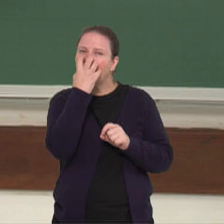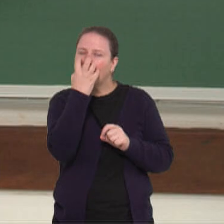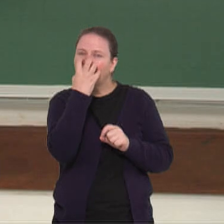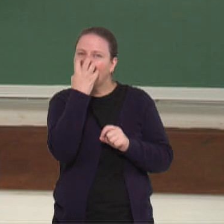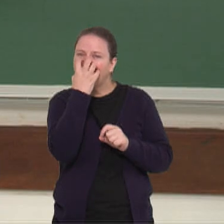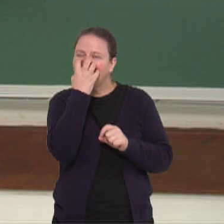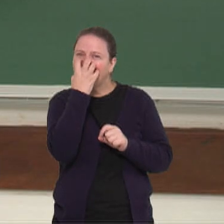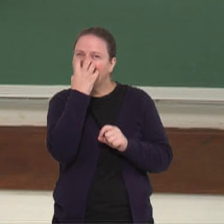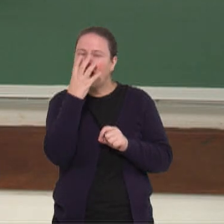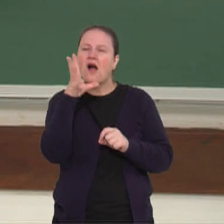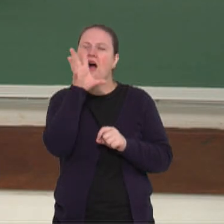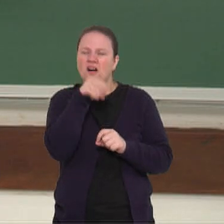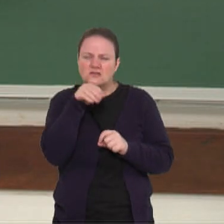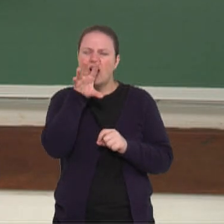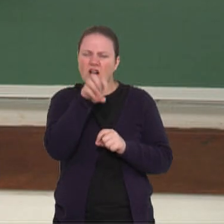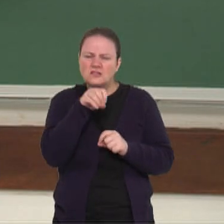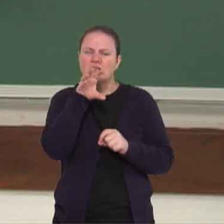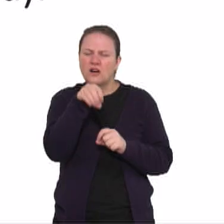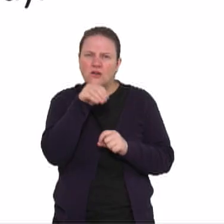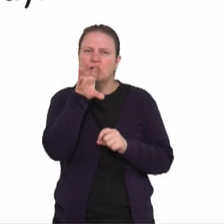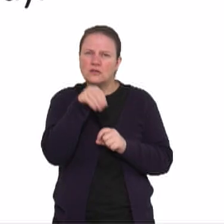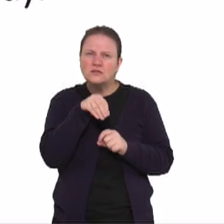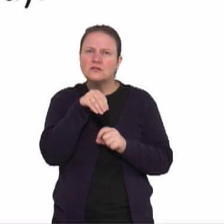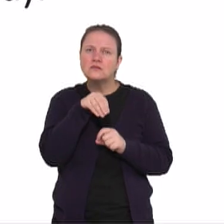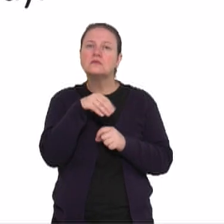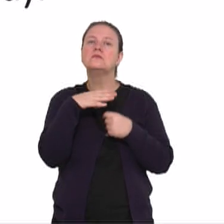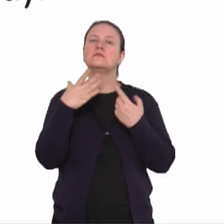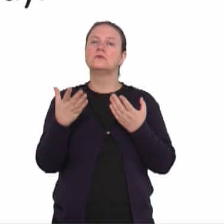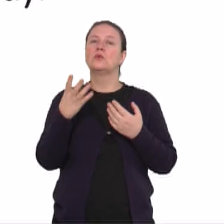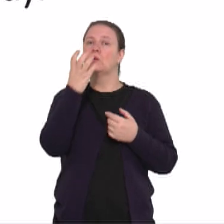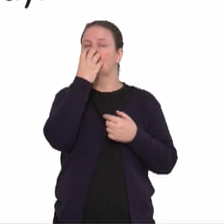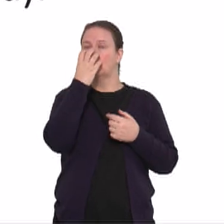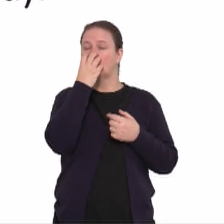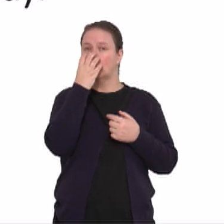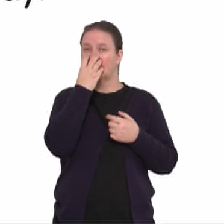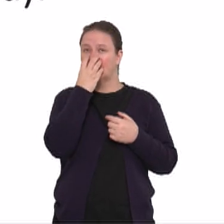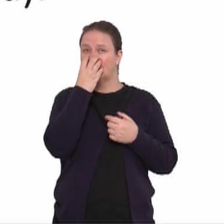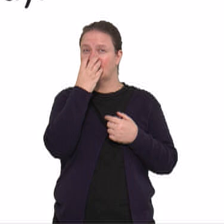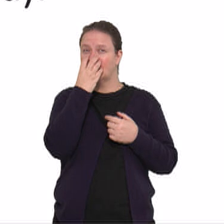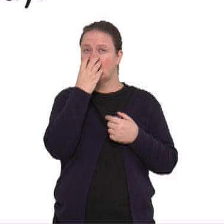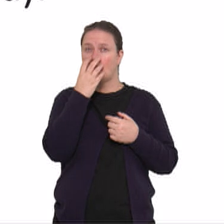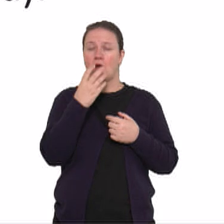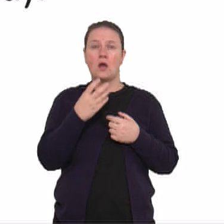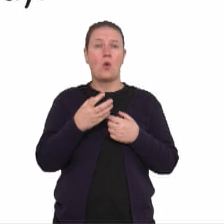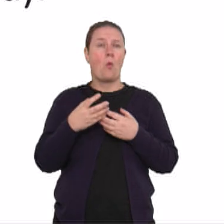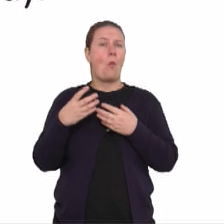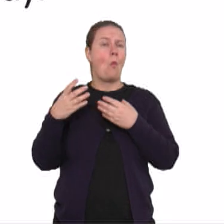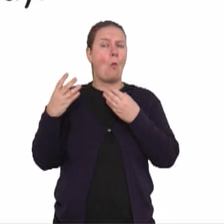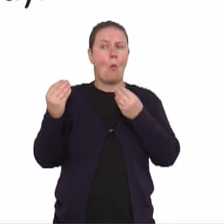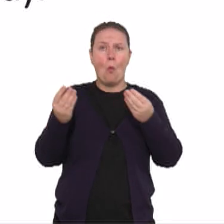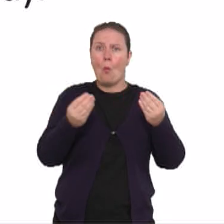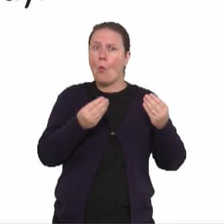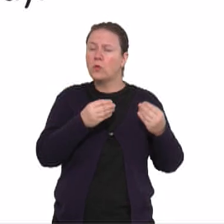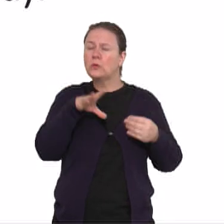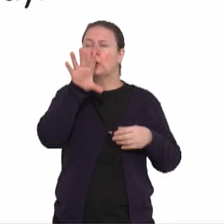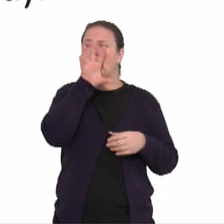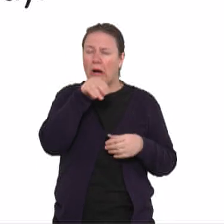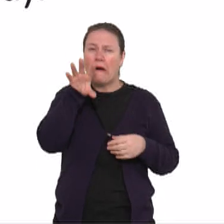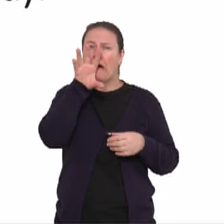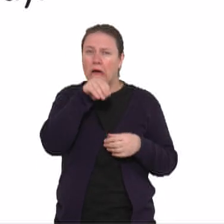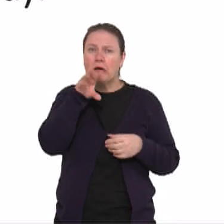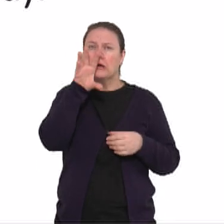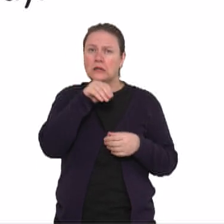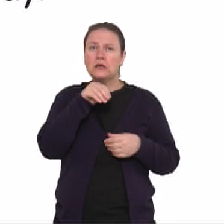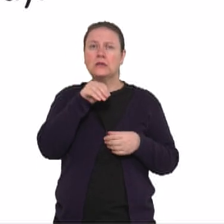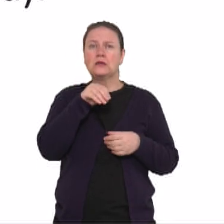quê? Latir. O cachorro estava latindo a lot, um monte, yesterday night. Nossa,